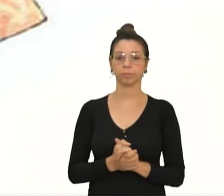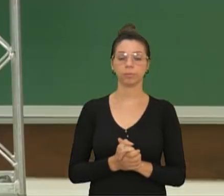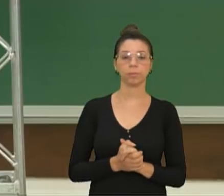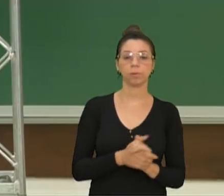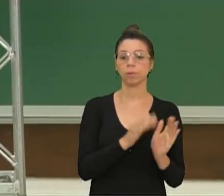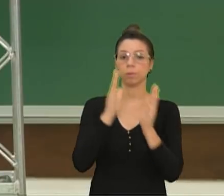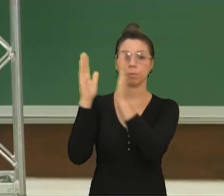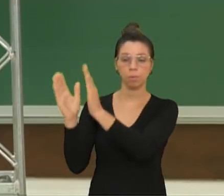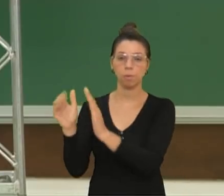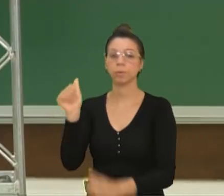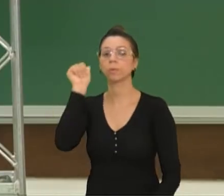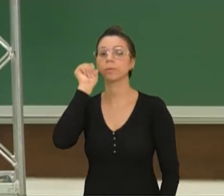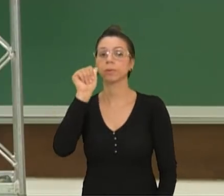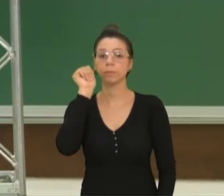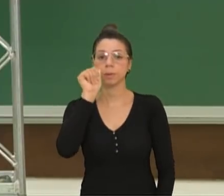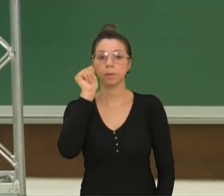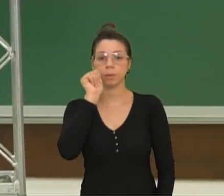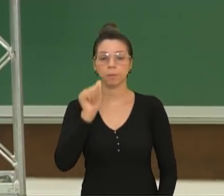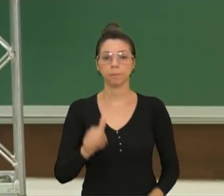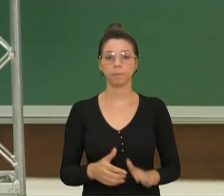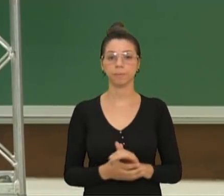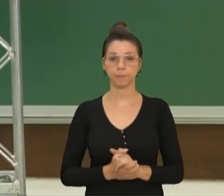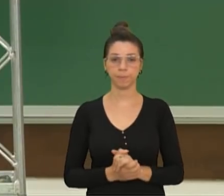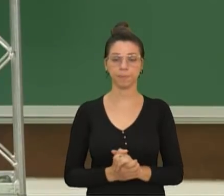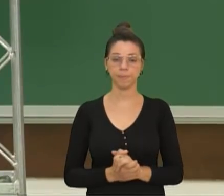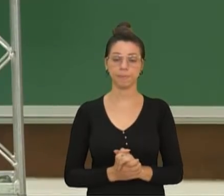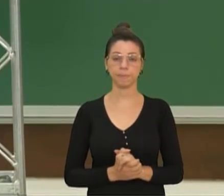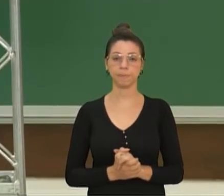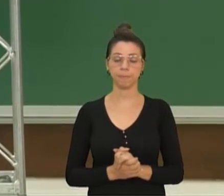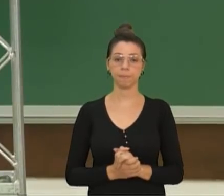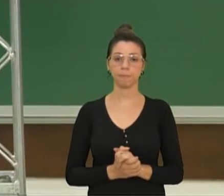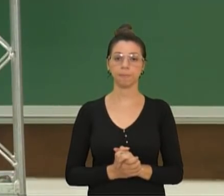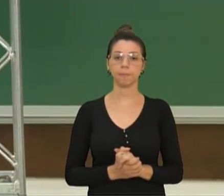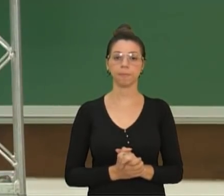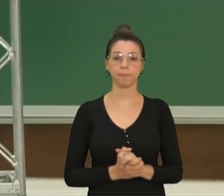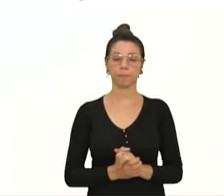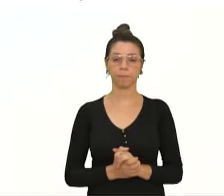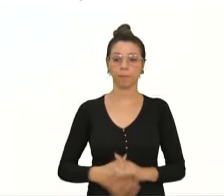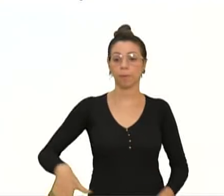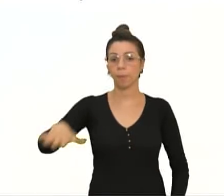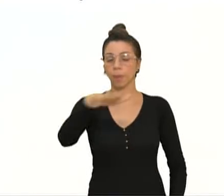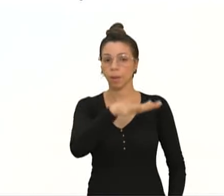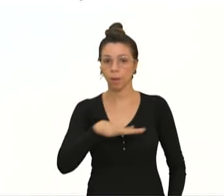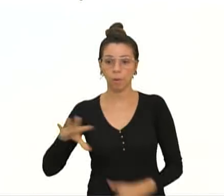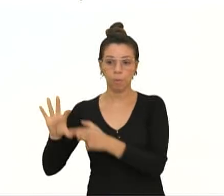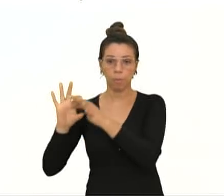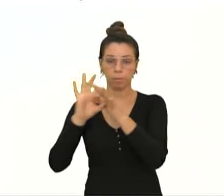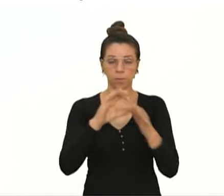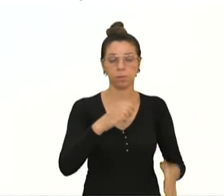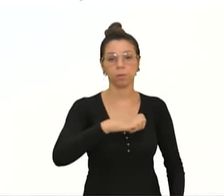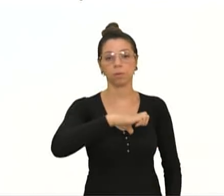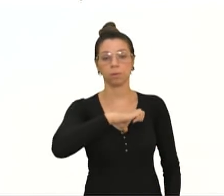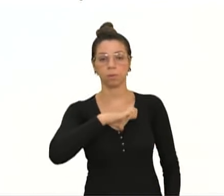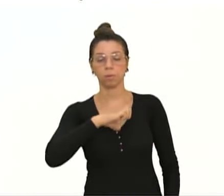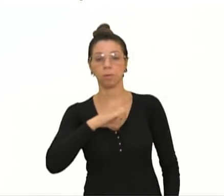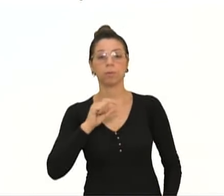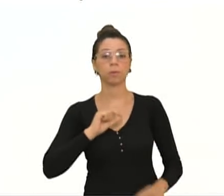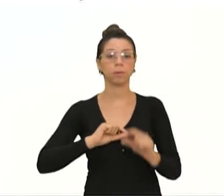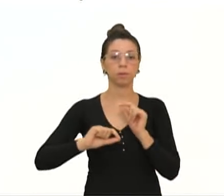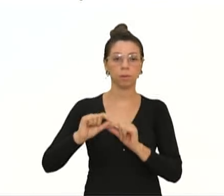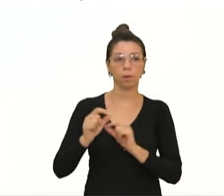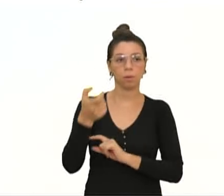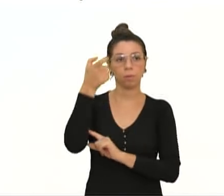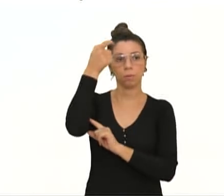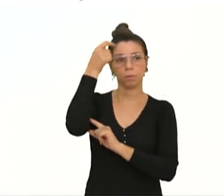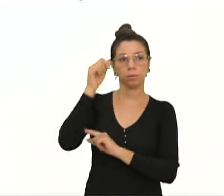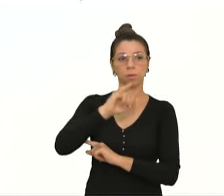forma feminina. Tá? É um contexto ético no qual a noção judaico-cristã